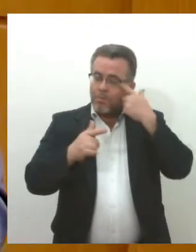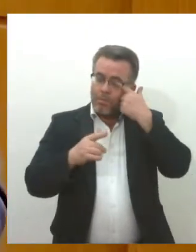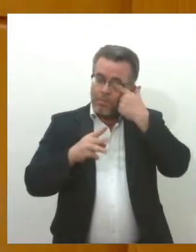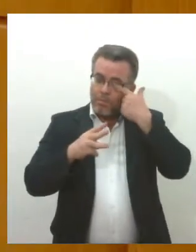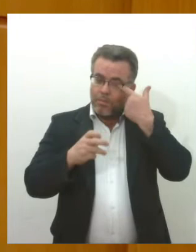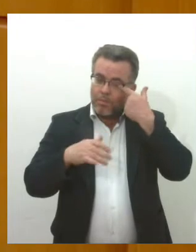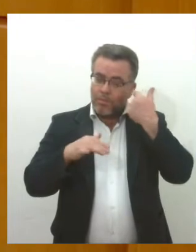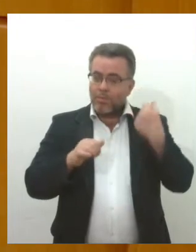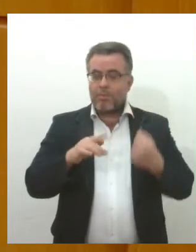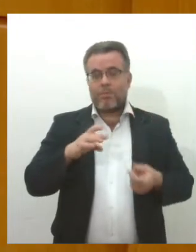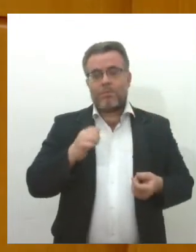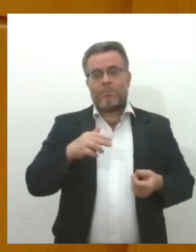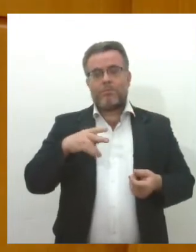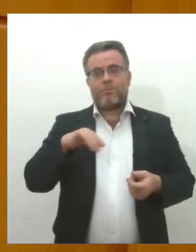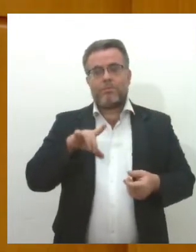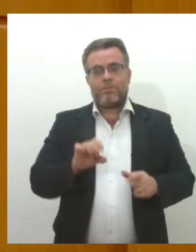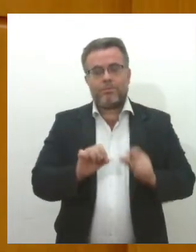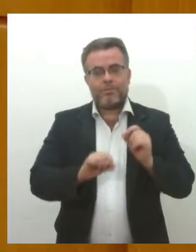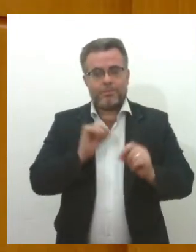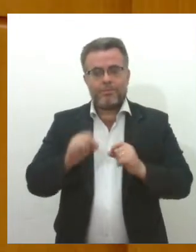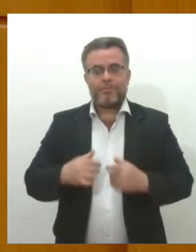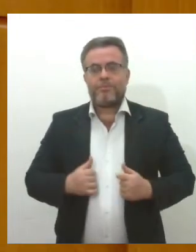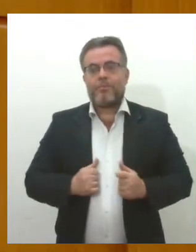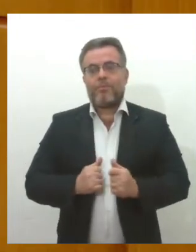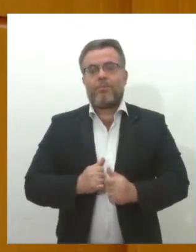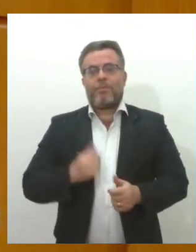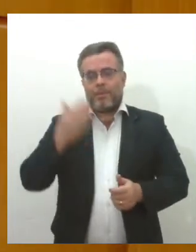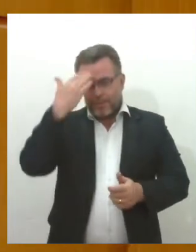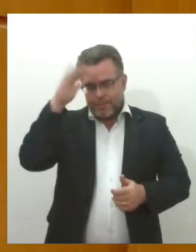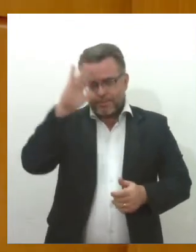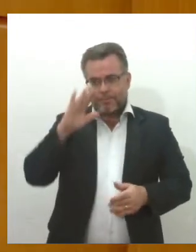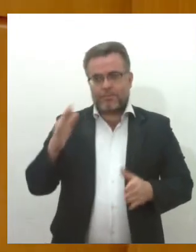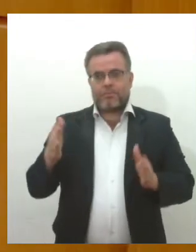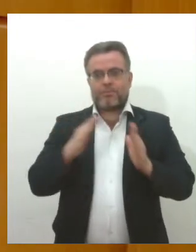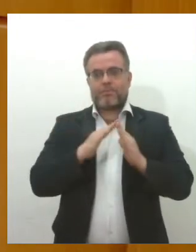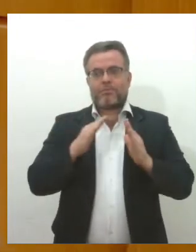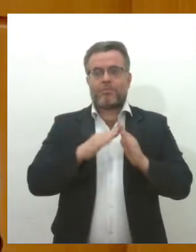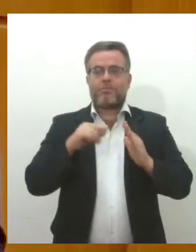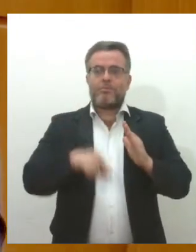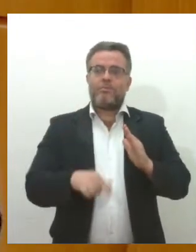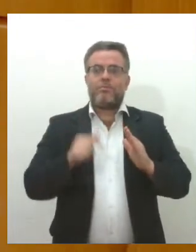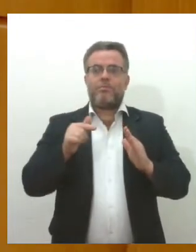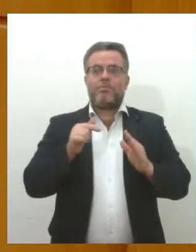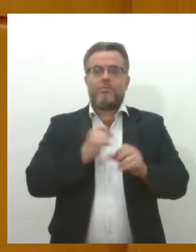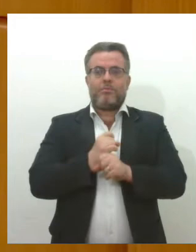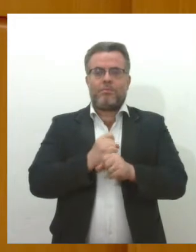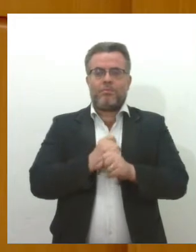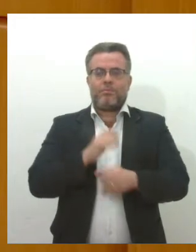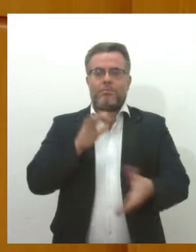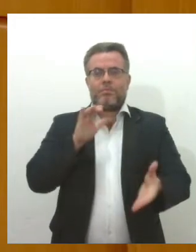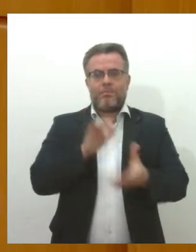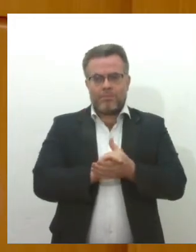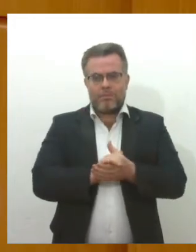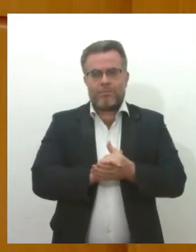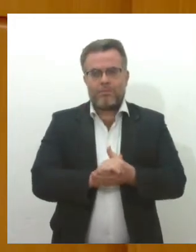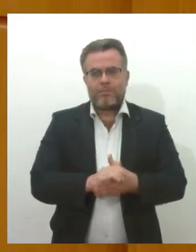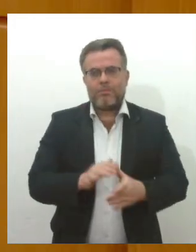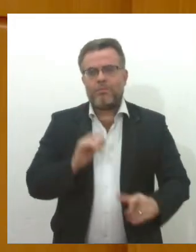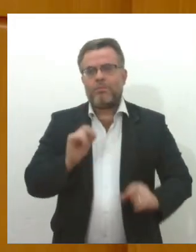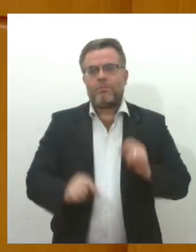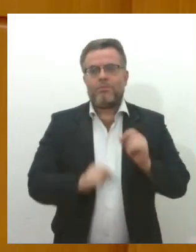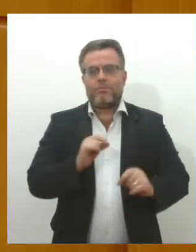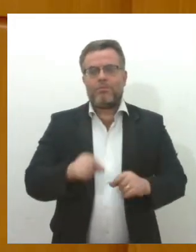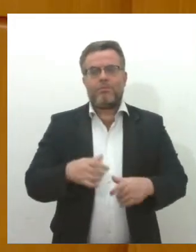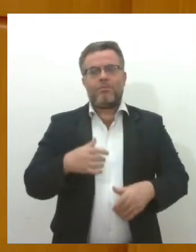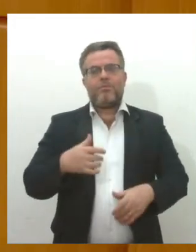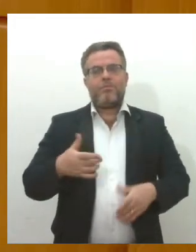Marília em Castilho é leva a Cubana que mora no estado de Sergipe há sete anos casou inclusive com um